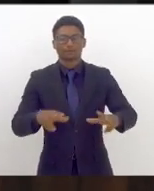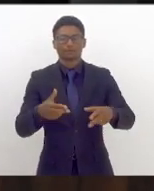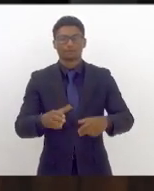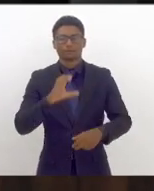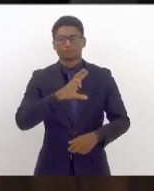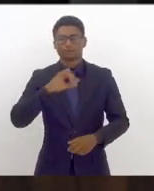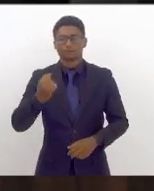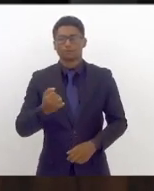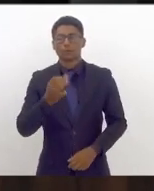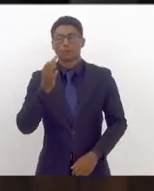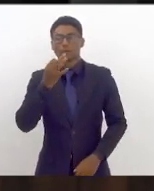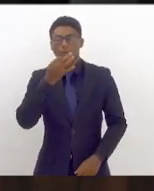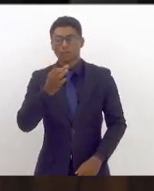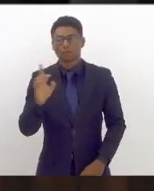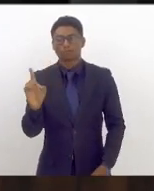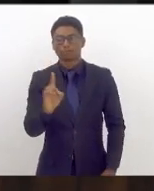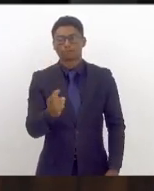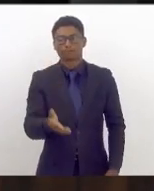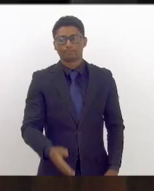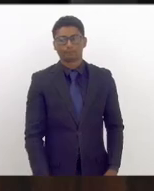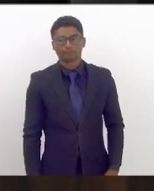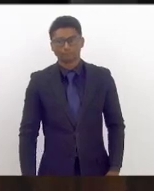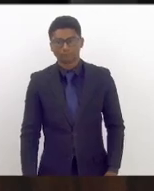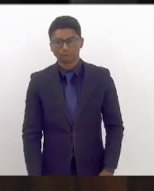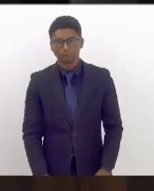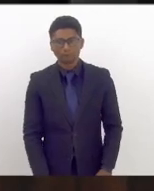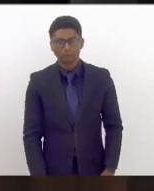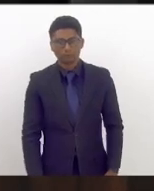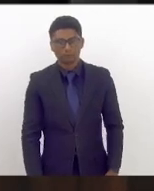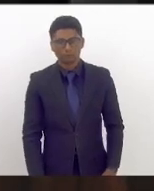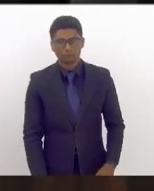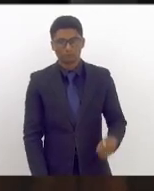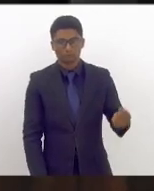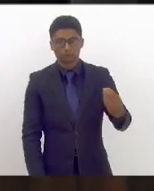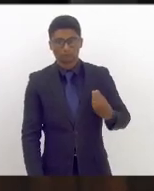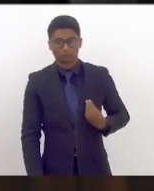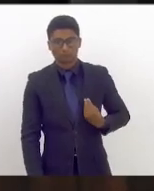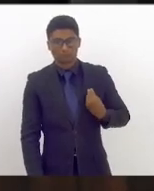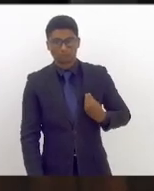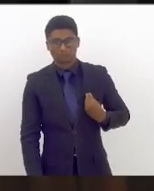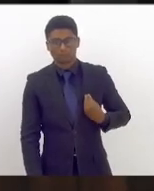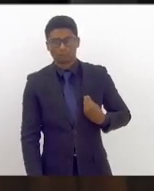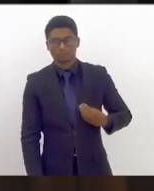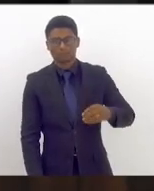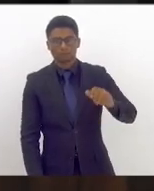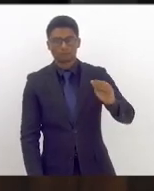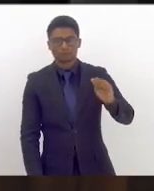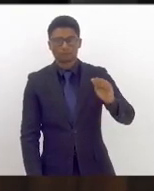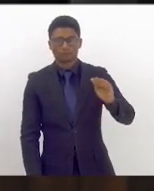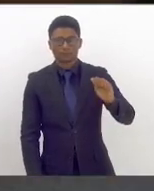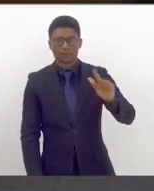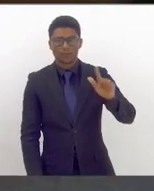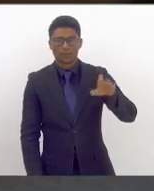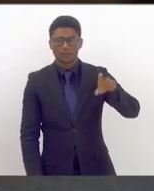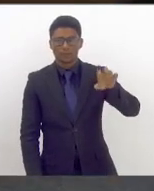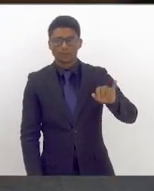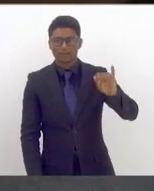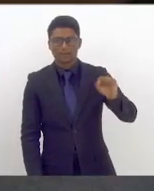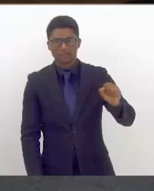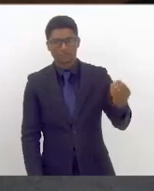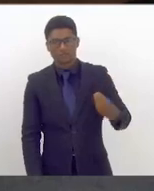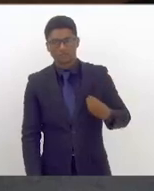construção Deputado Rodrigo Amorim Presidente não sei antes de tocar presença do Alexis presidente da noreg muito nos honra aqui com a presença